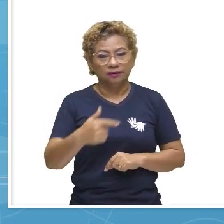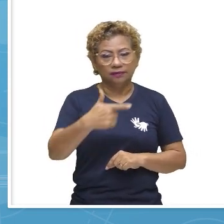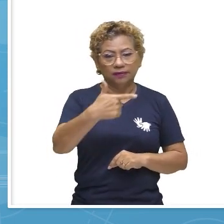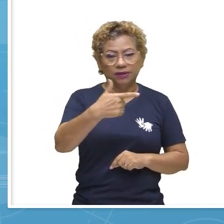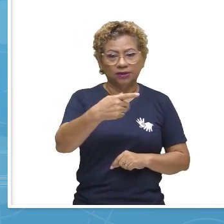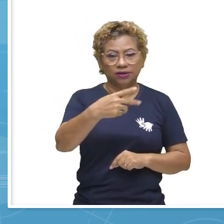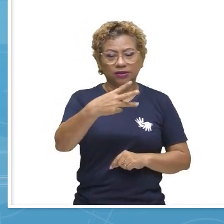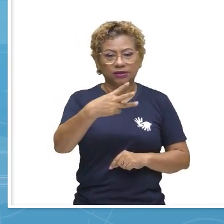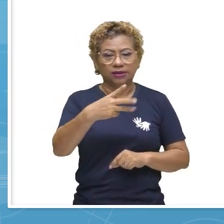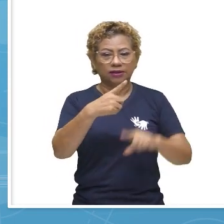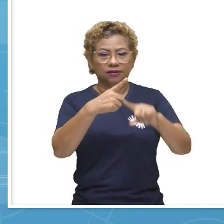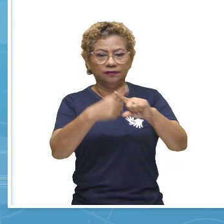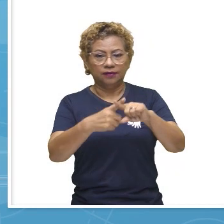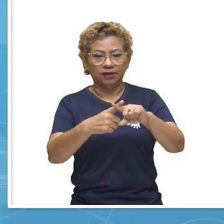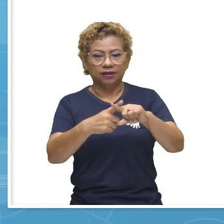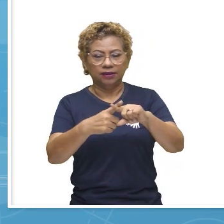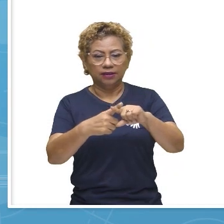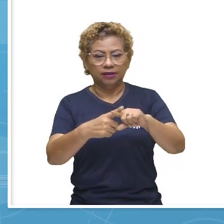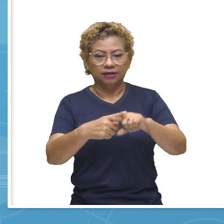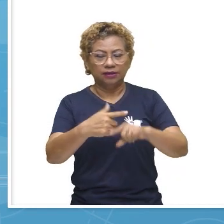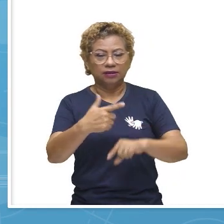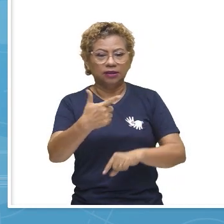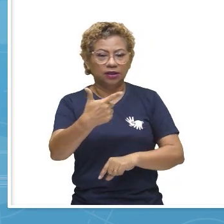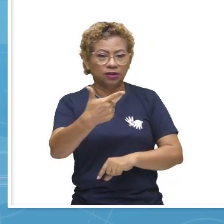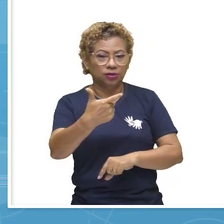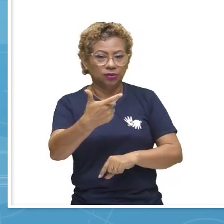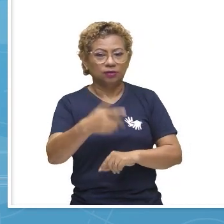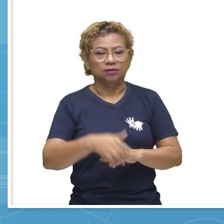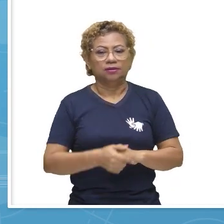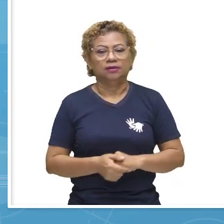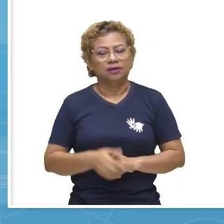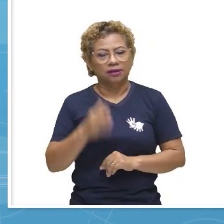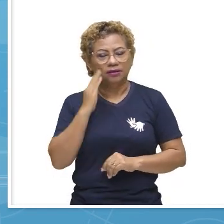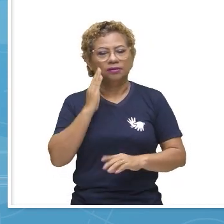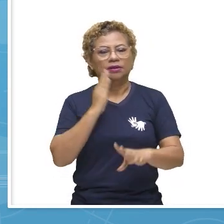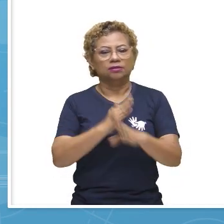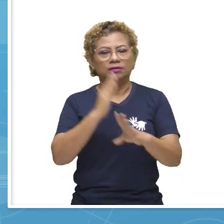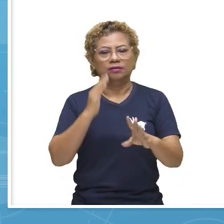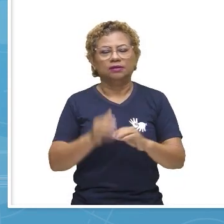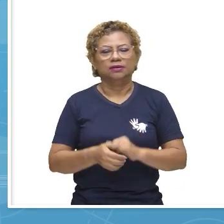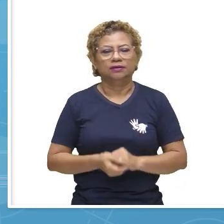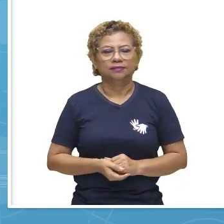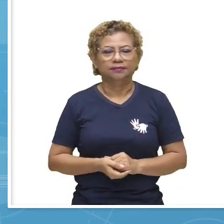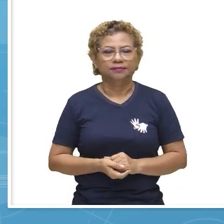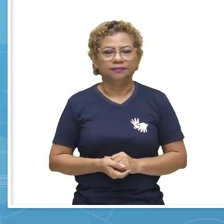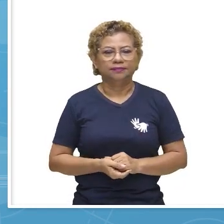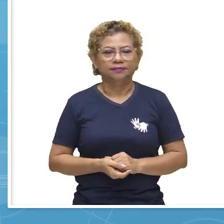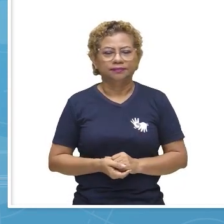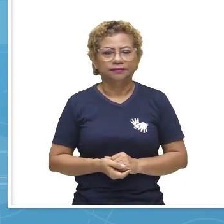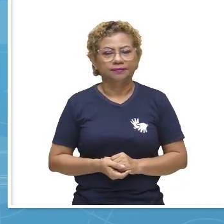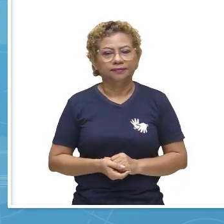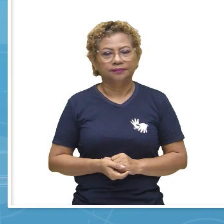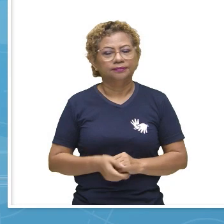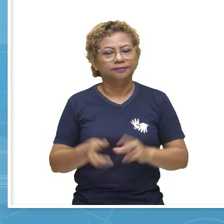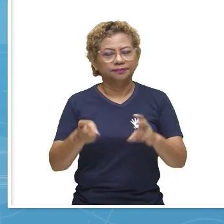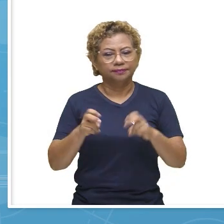x. Essa vai ser a minha multiplicação, porque a área, né, a área do retângulo